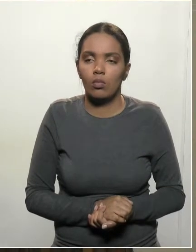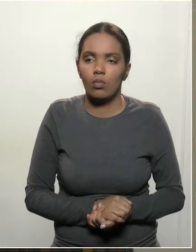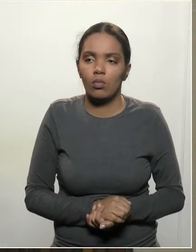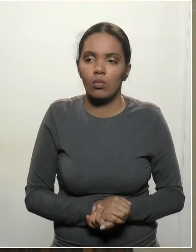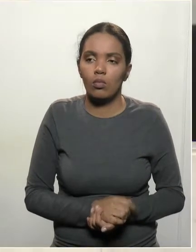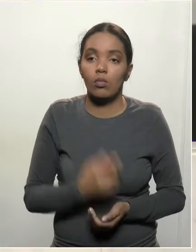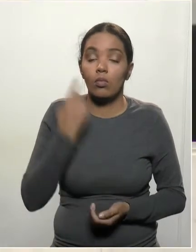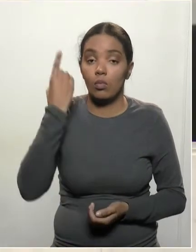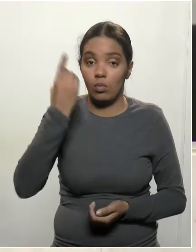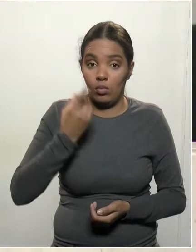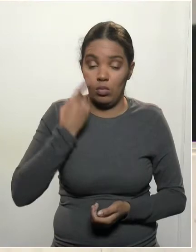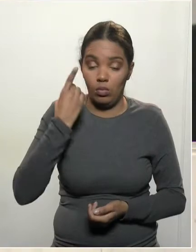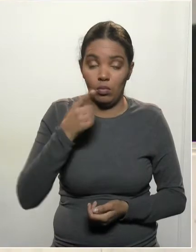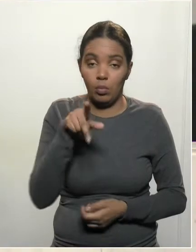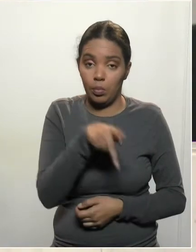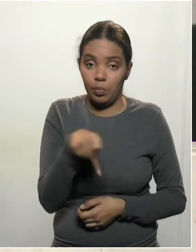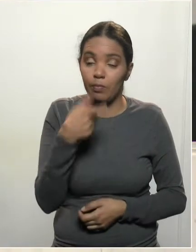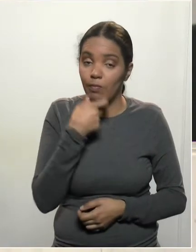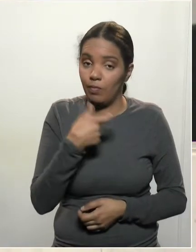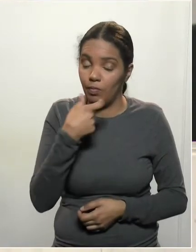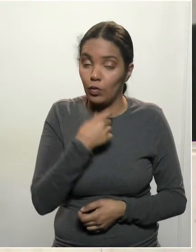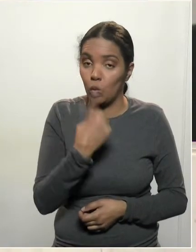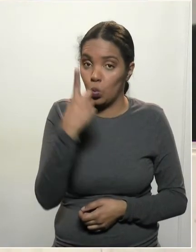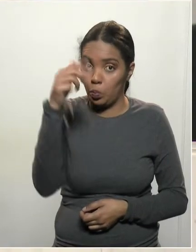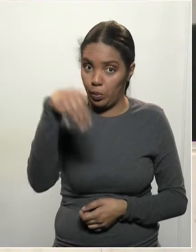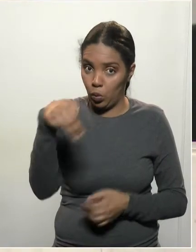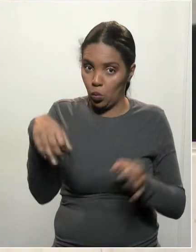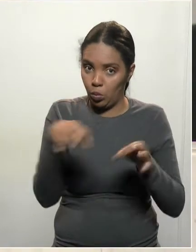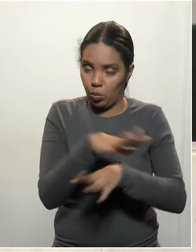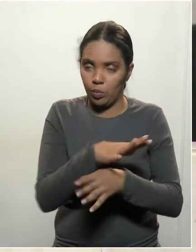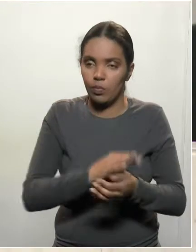Deputado professor Lemos, por favor, um minuto para concluir.